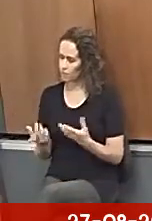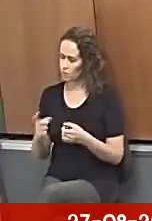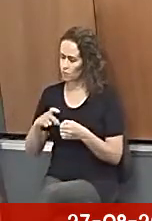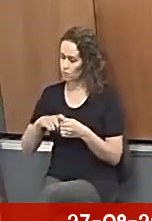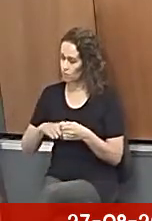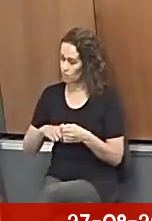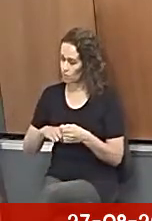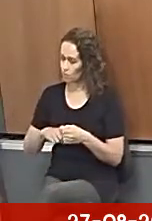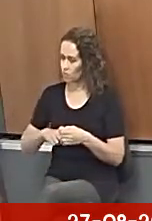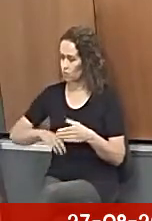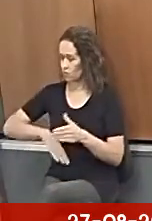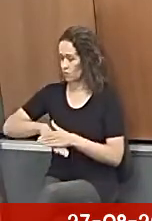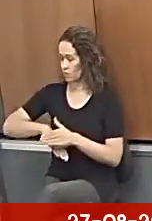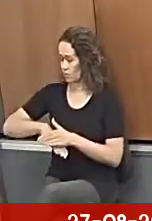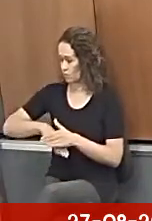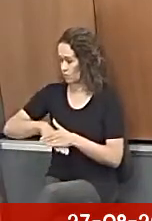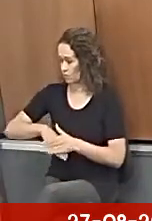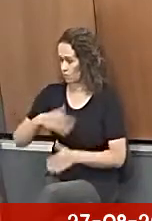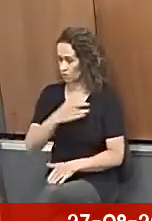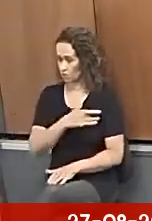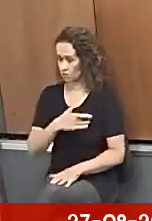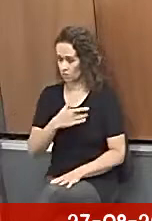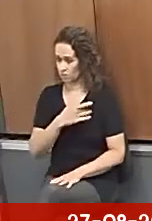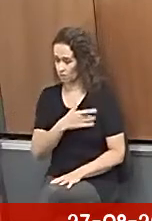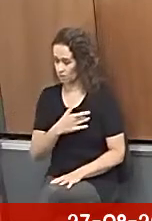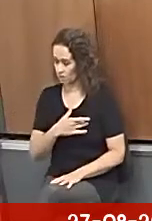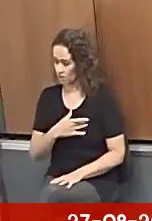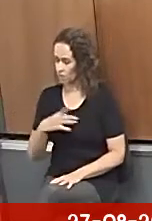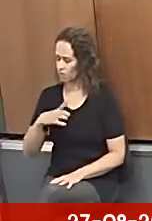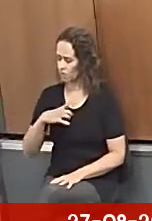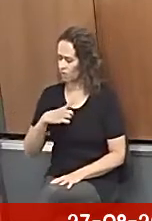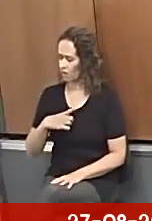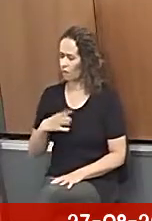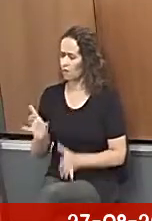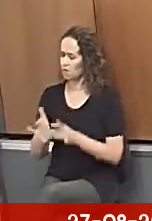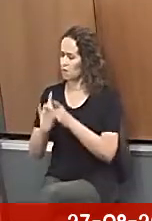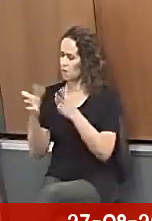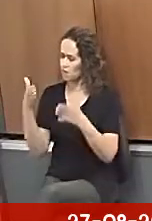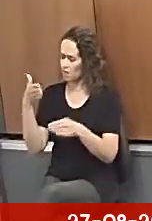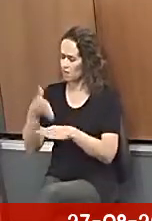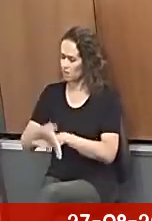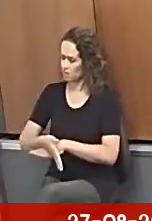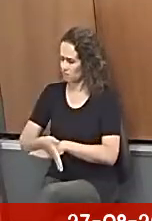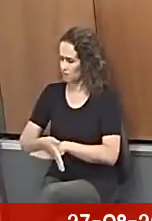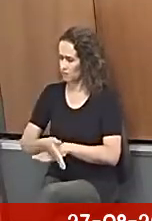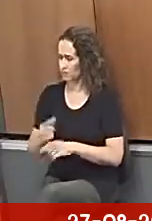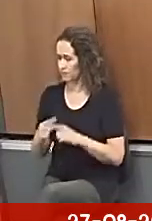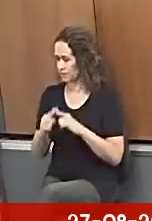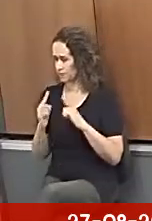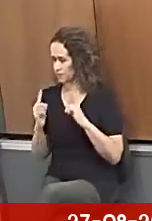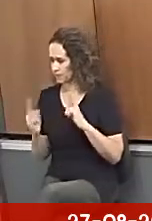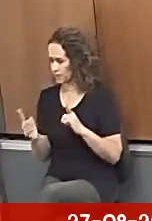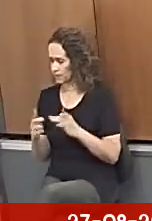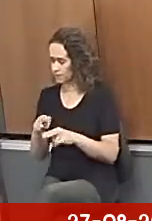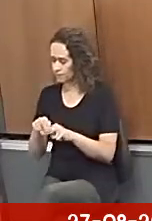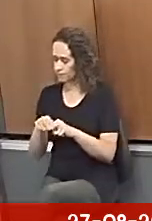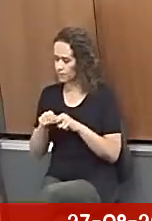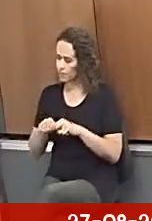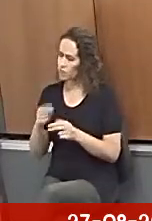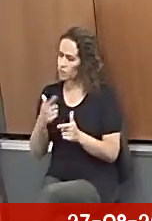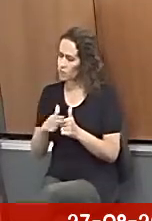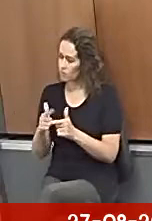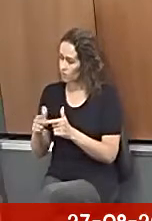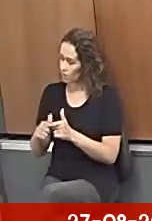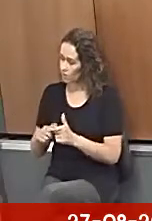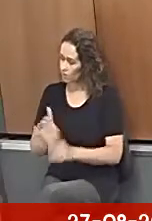cruzeiro então tenho acesso garantido e por uma ironia do destino justamente no